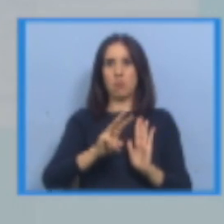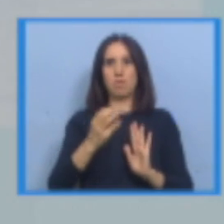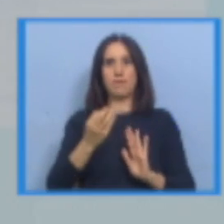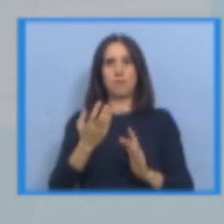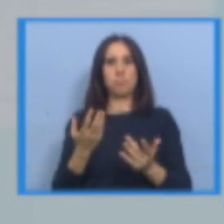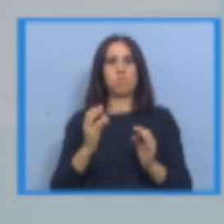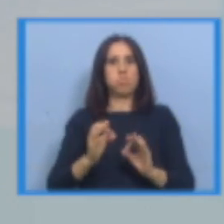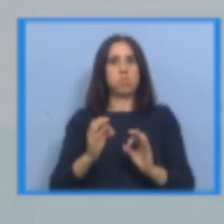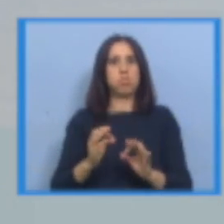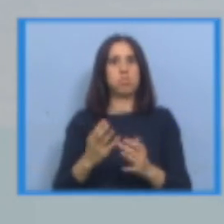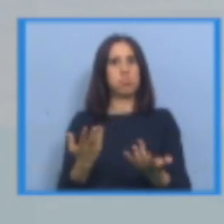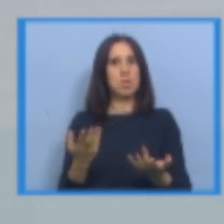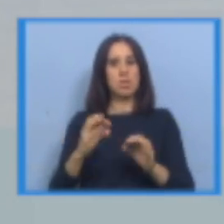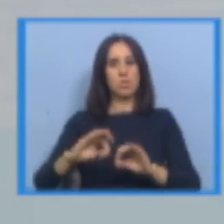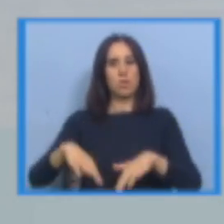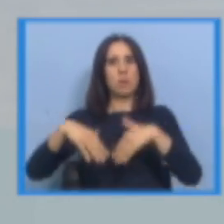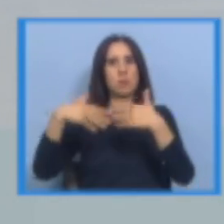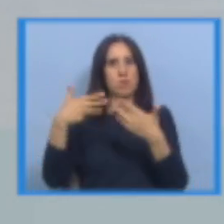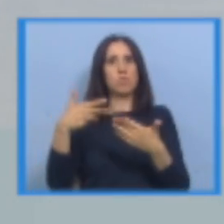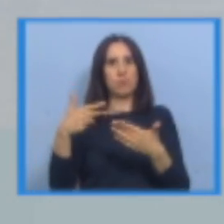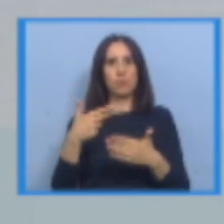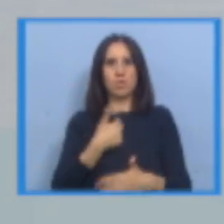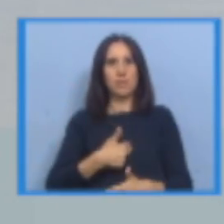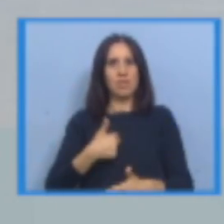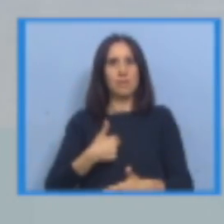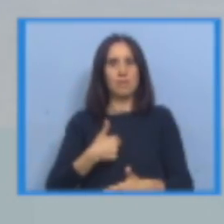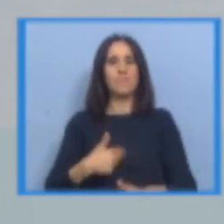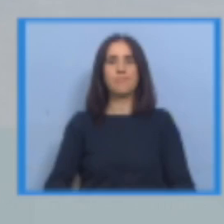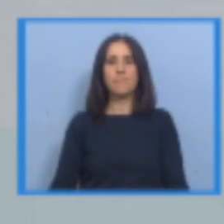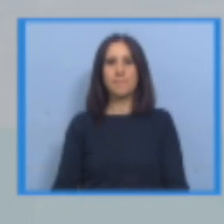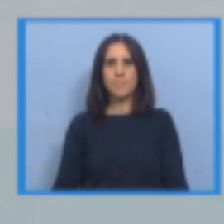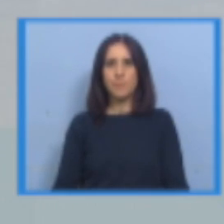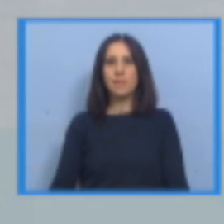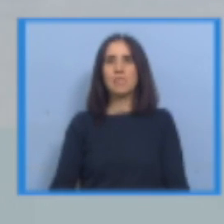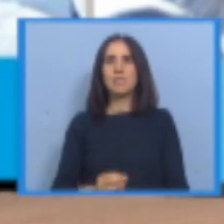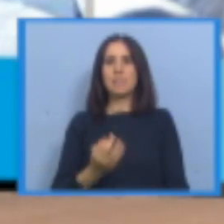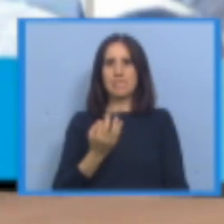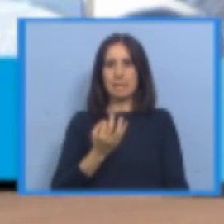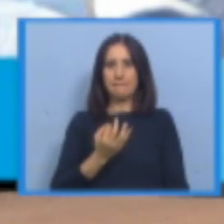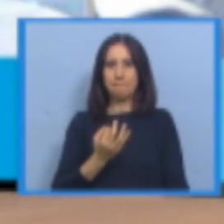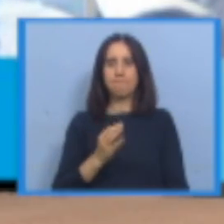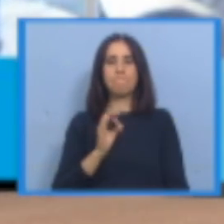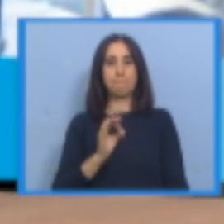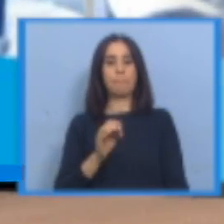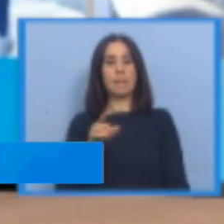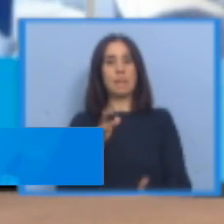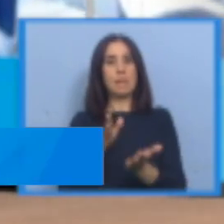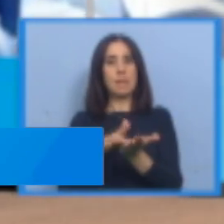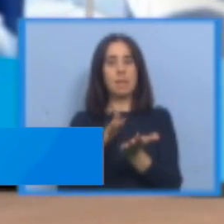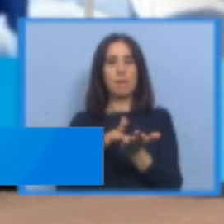logo praticamente no início do cristianismo. Sim. No fundo, este livro